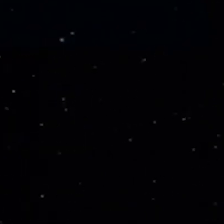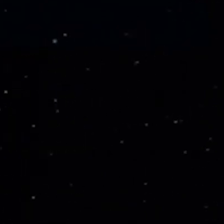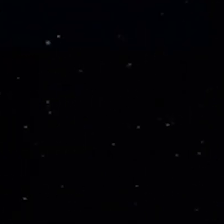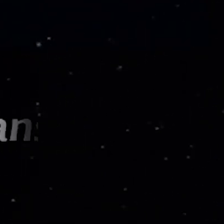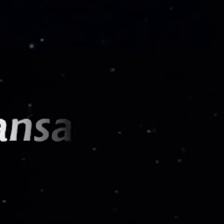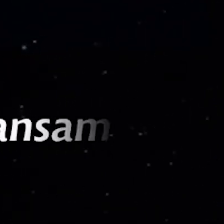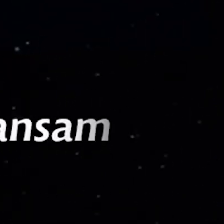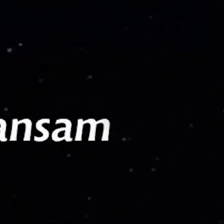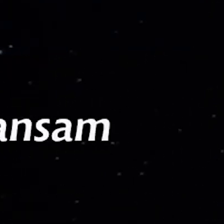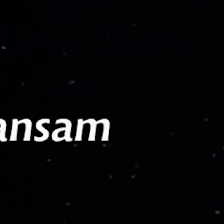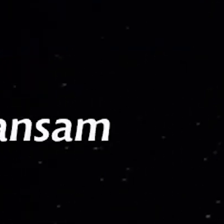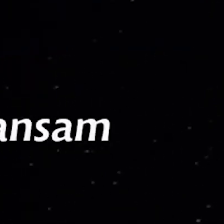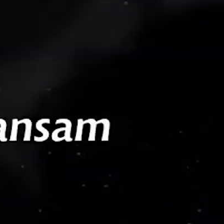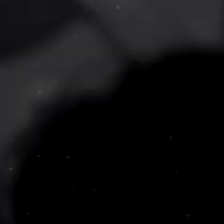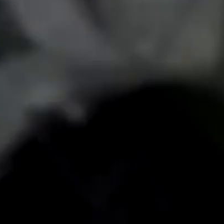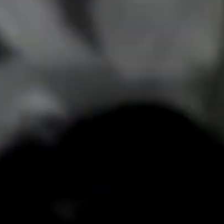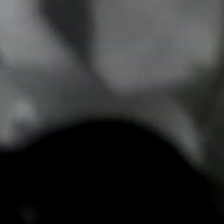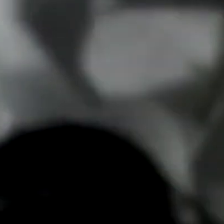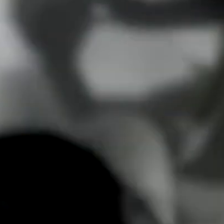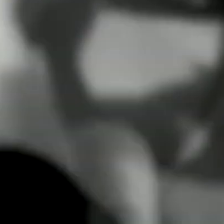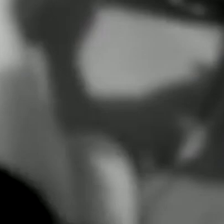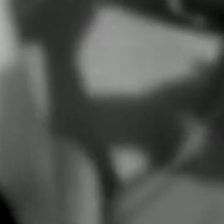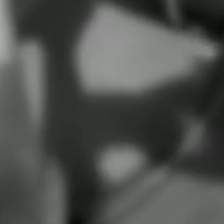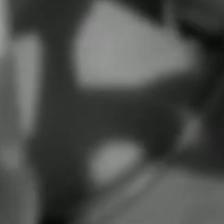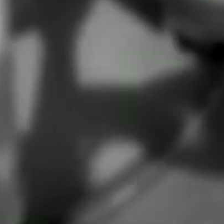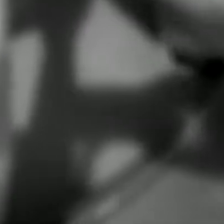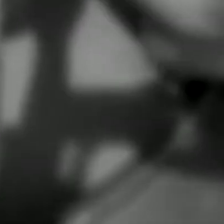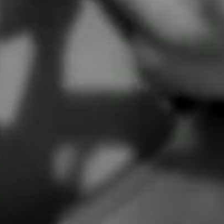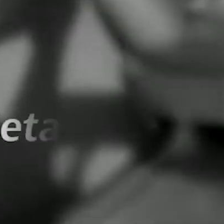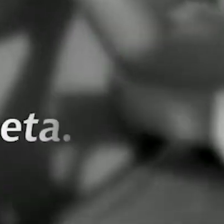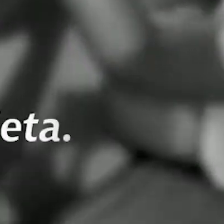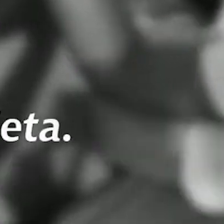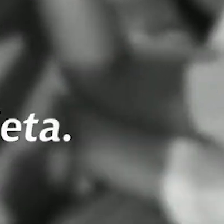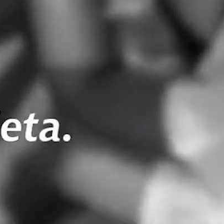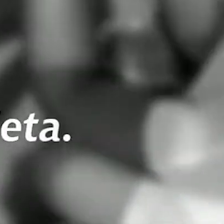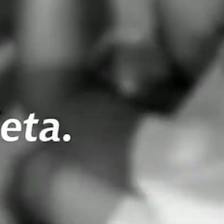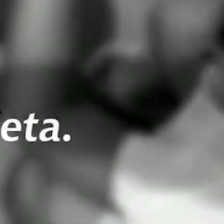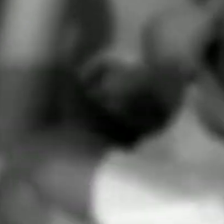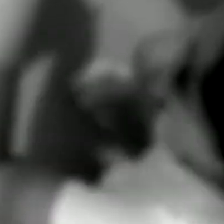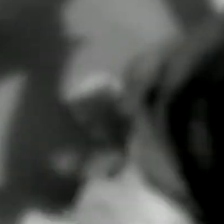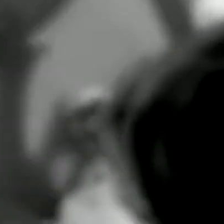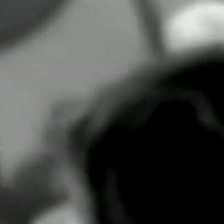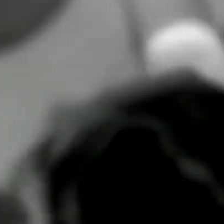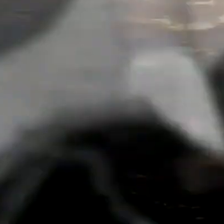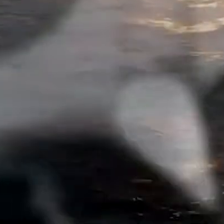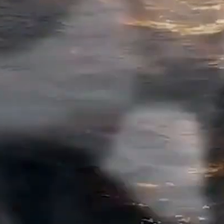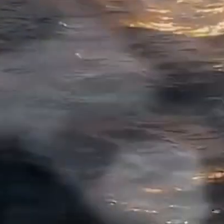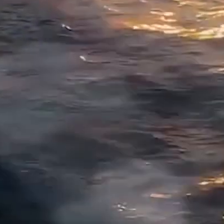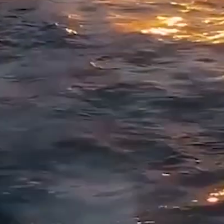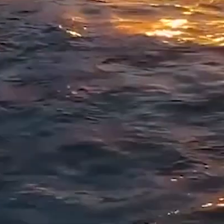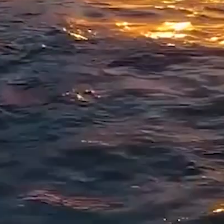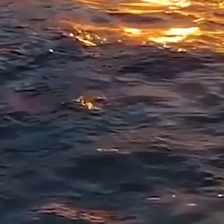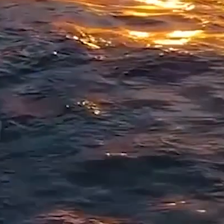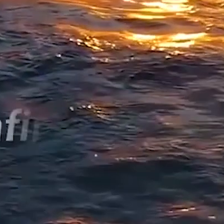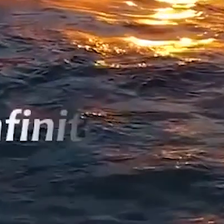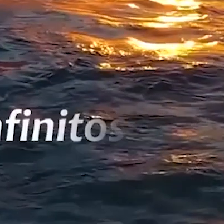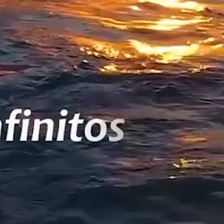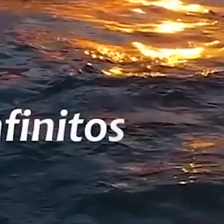ele correm, cansam, como turba de infantes inquieta. Estamos em pleno